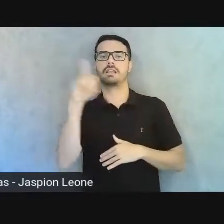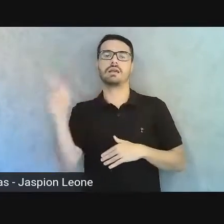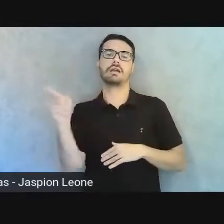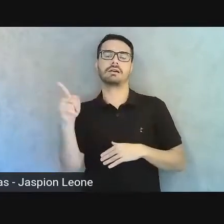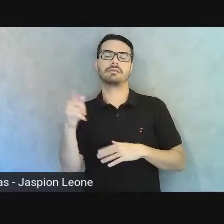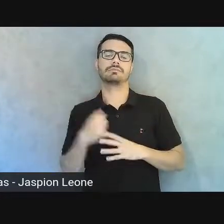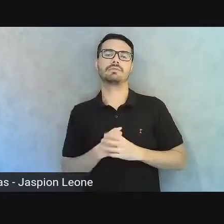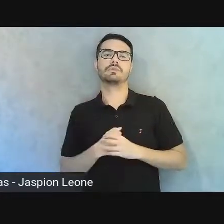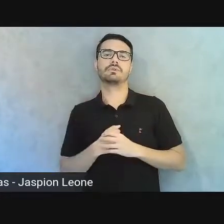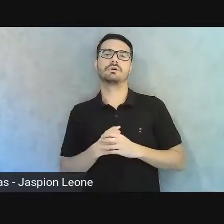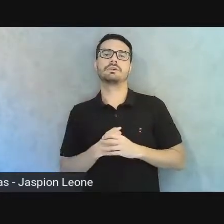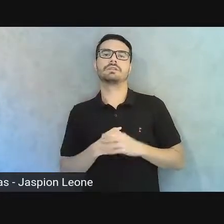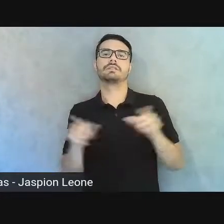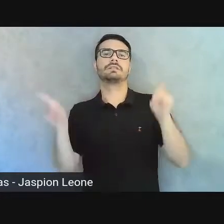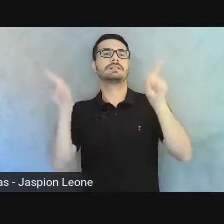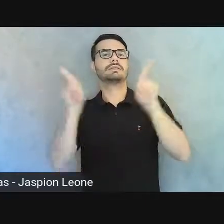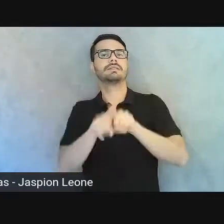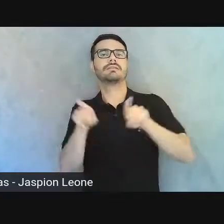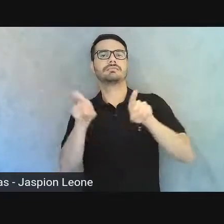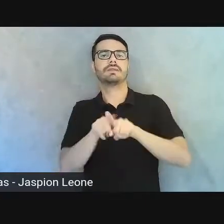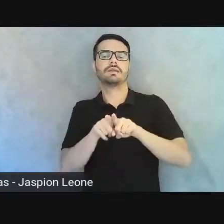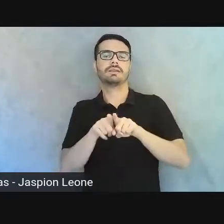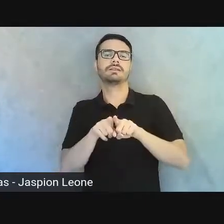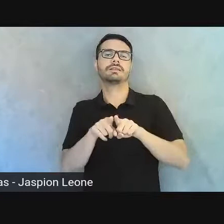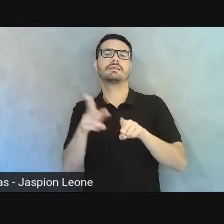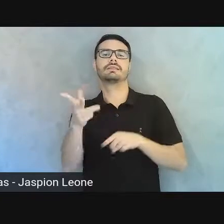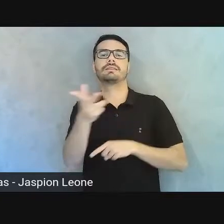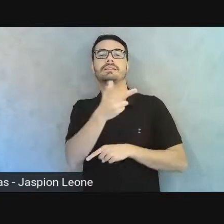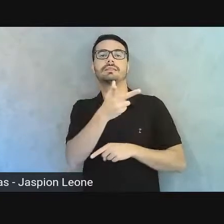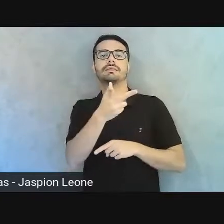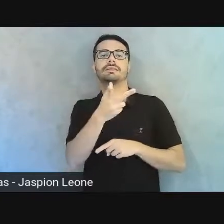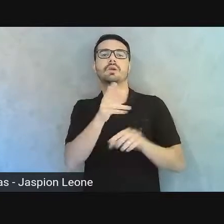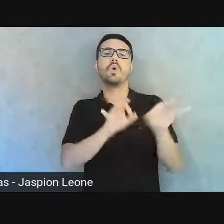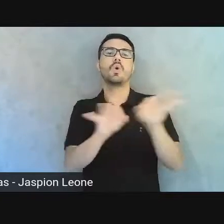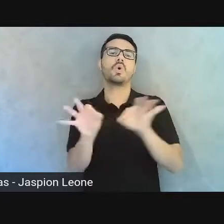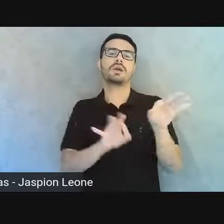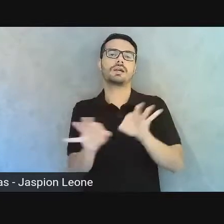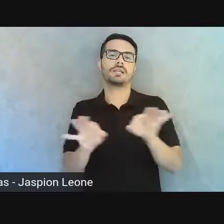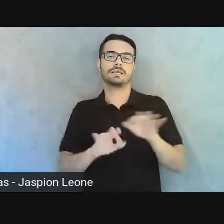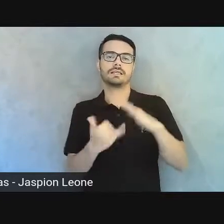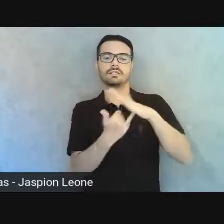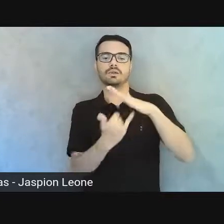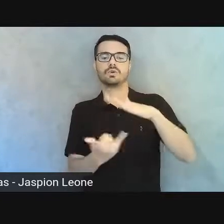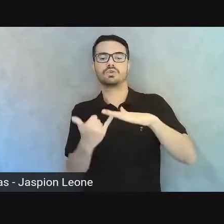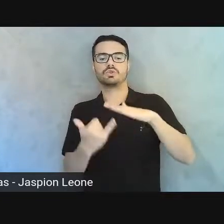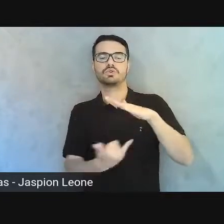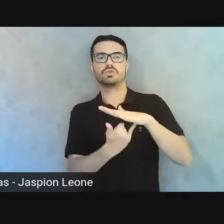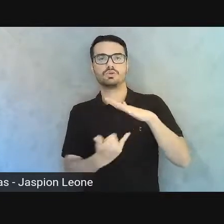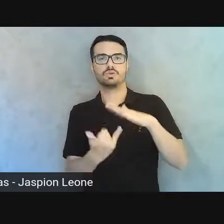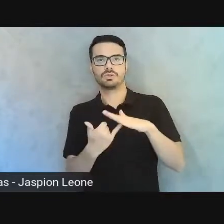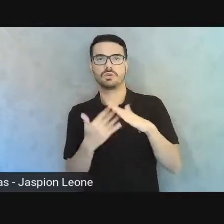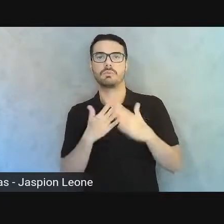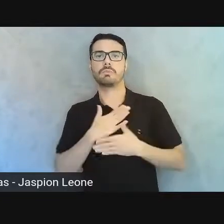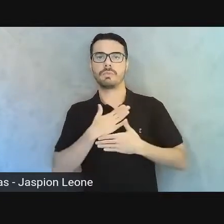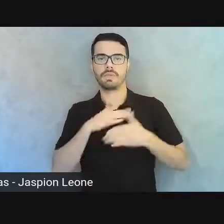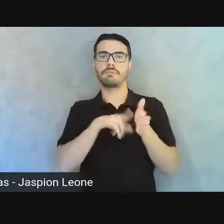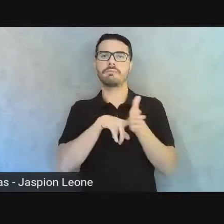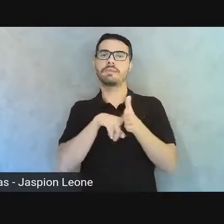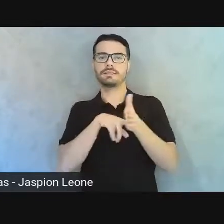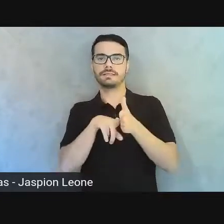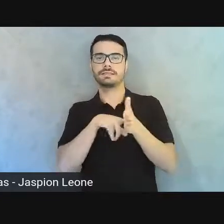processuais e até do nosso desenho institucional, né? Eu utilizei na minha pesquisa